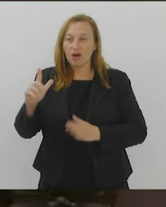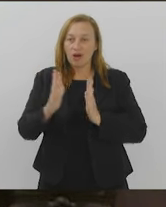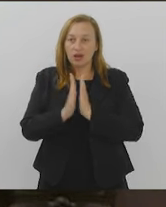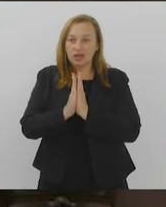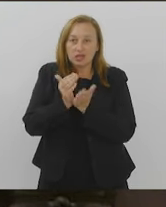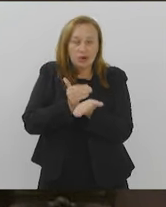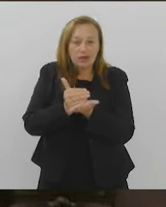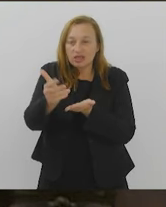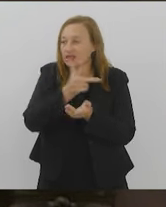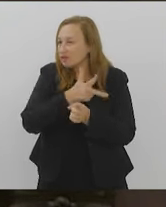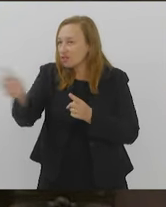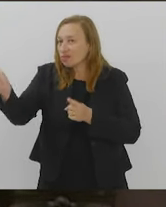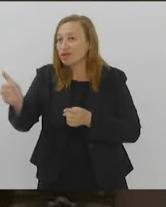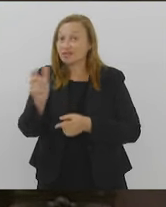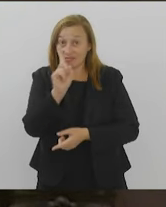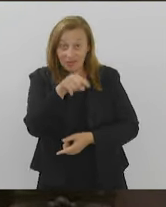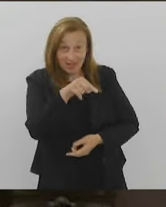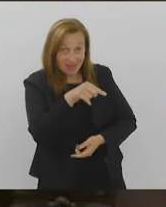pastor Samuel?